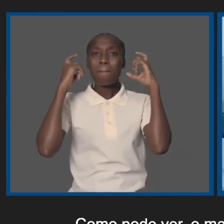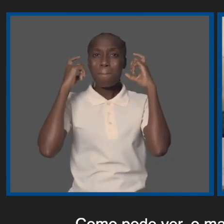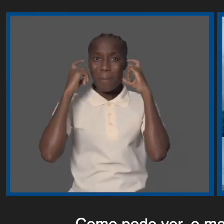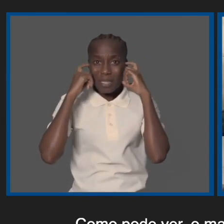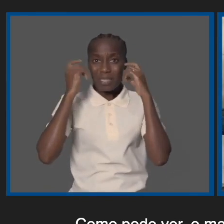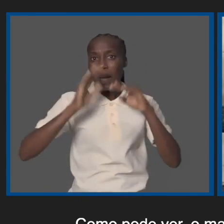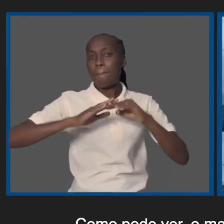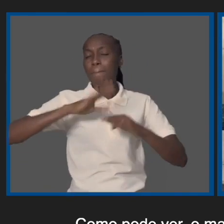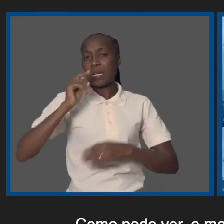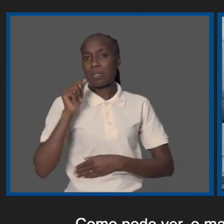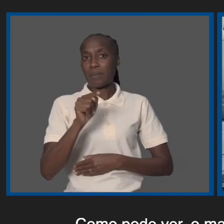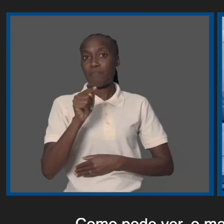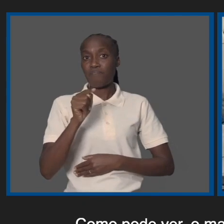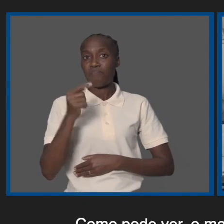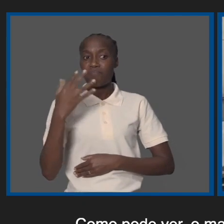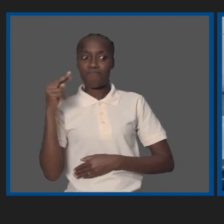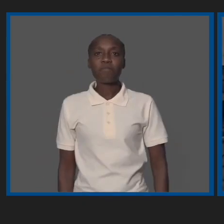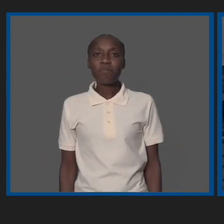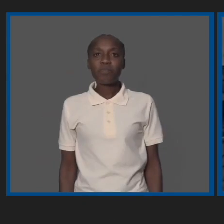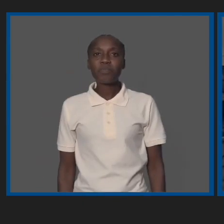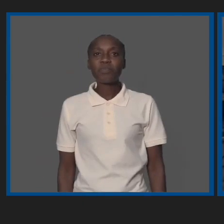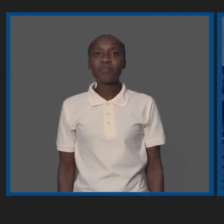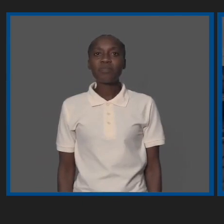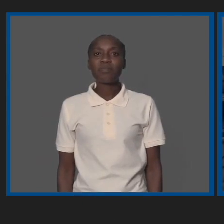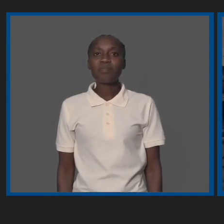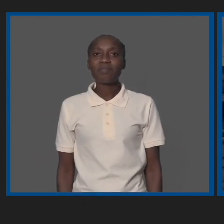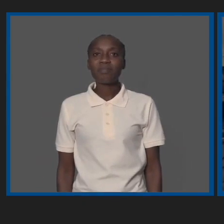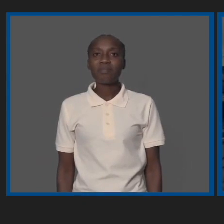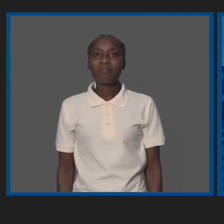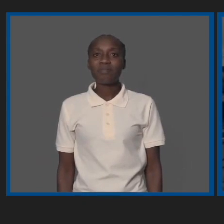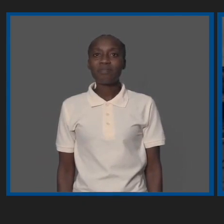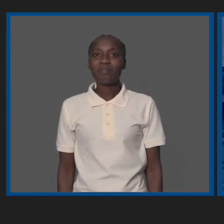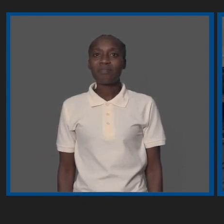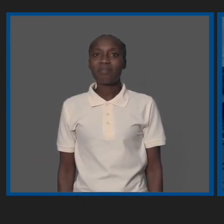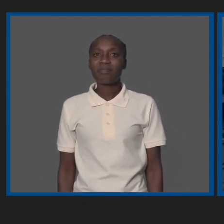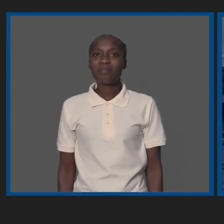em pó, misturamos com água para podermos fazer os nossos moldes. E agora eu vou um pouco mais alto.